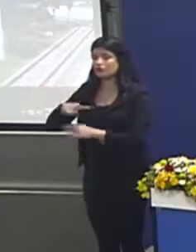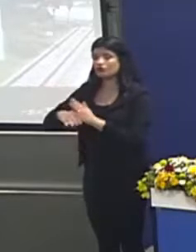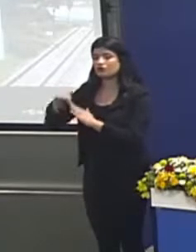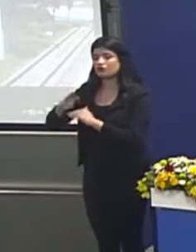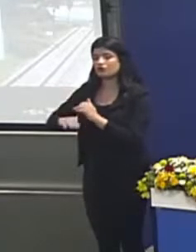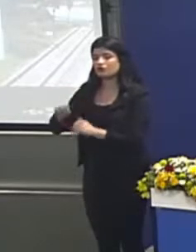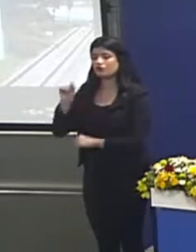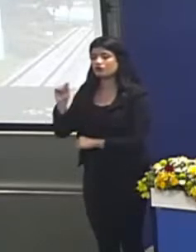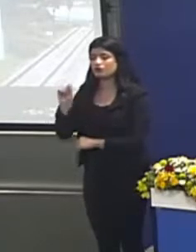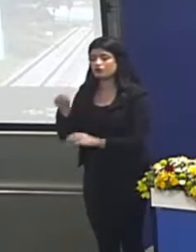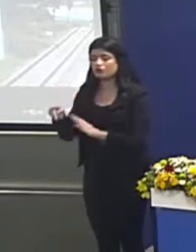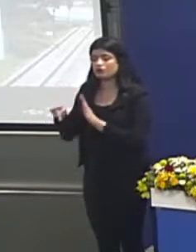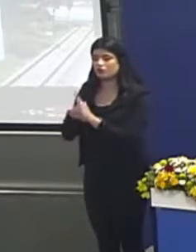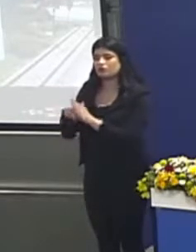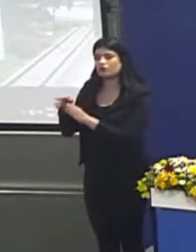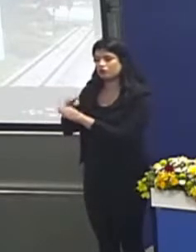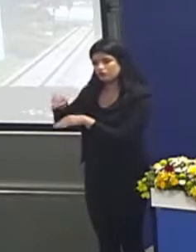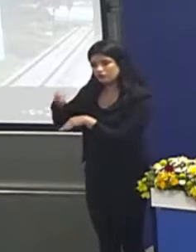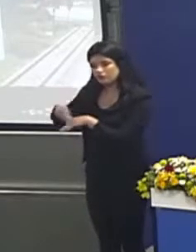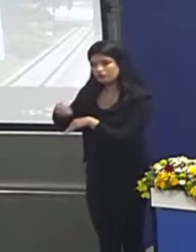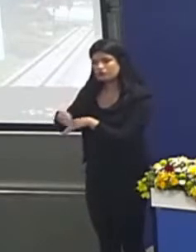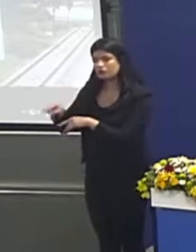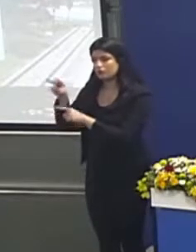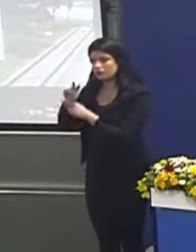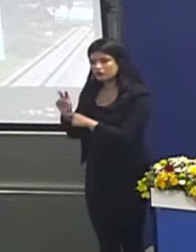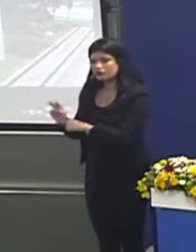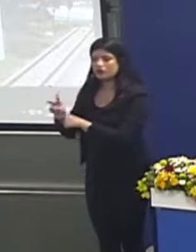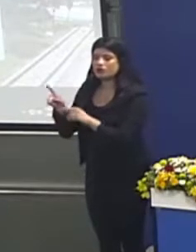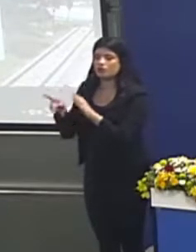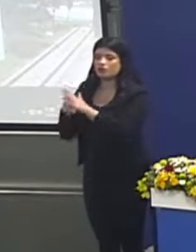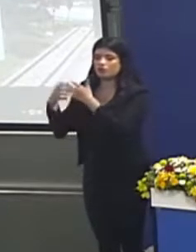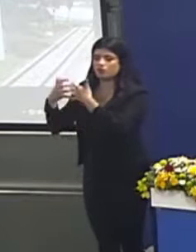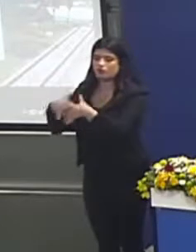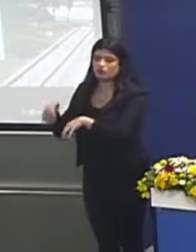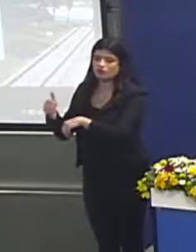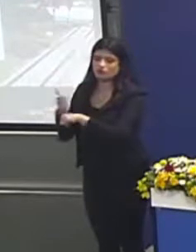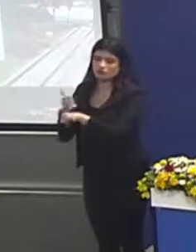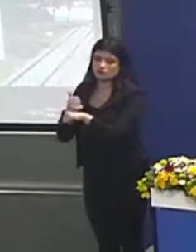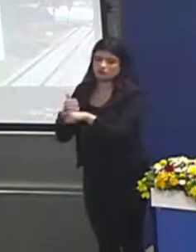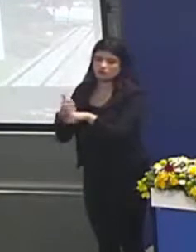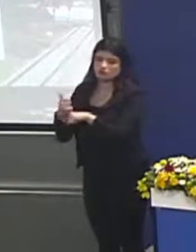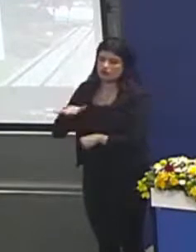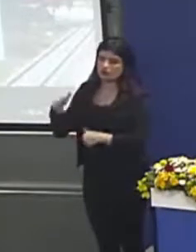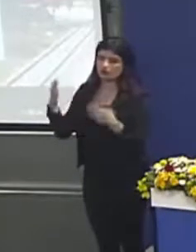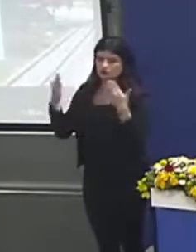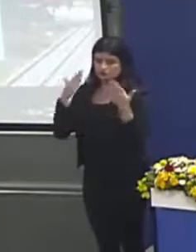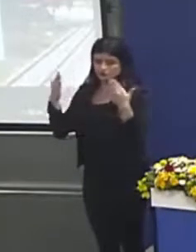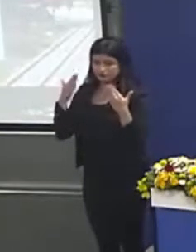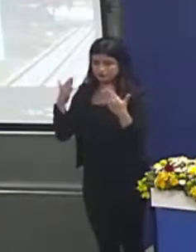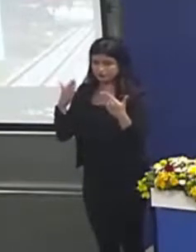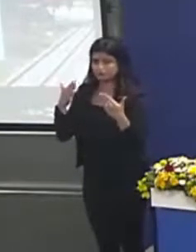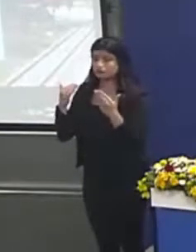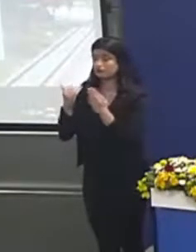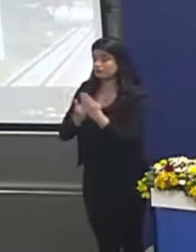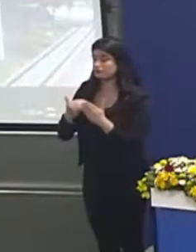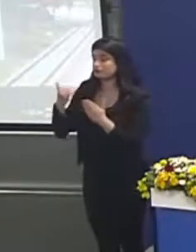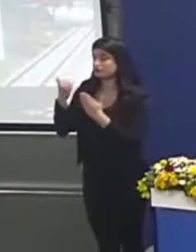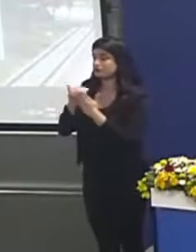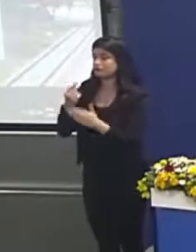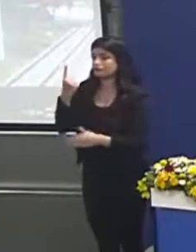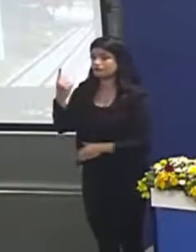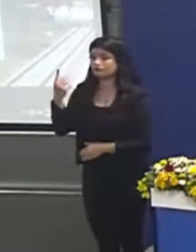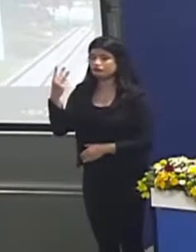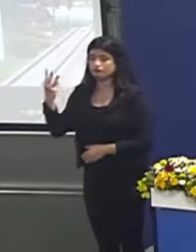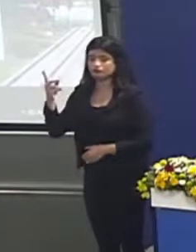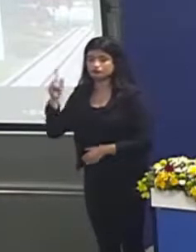precípua orientar, fiscalizar e regulamentar o exercício profissional da psicologia para as mais de 130